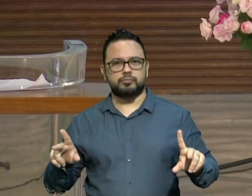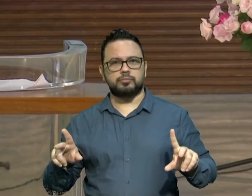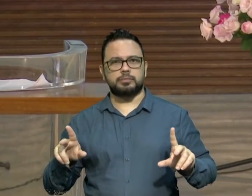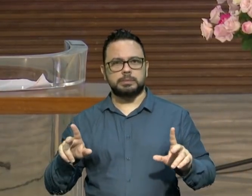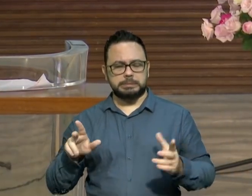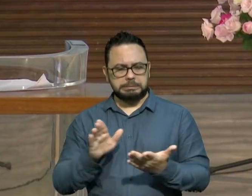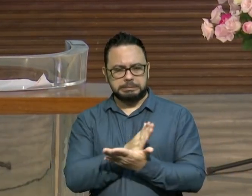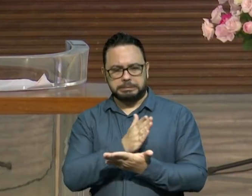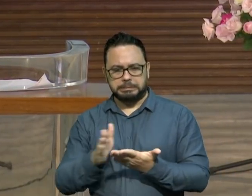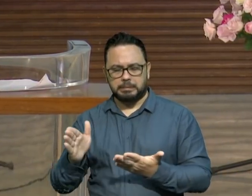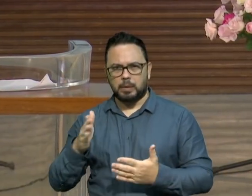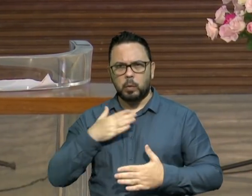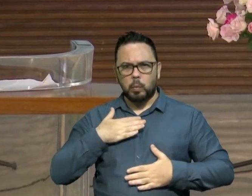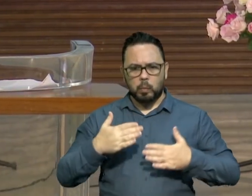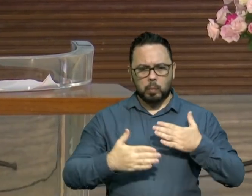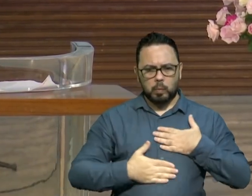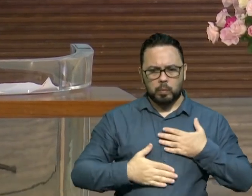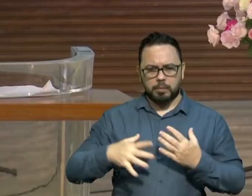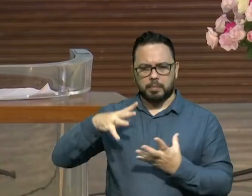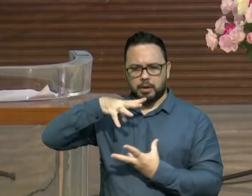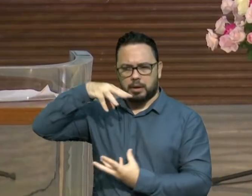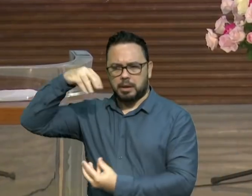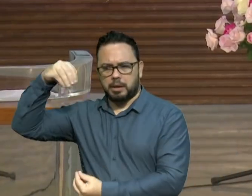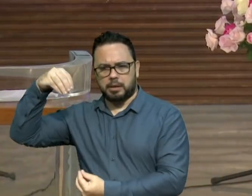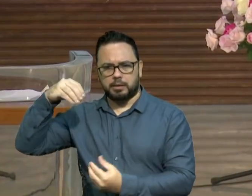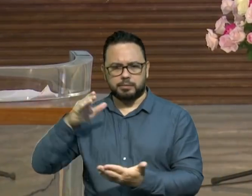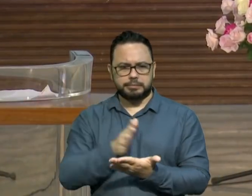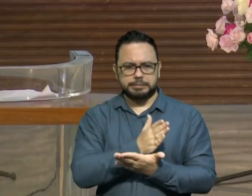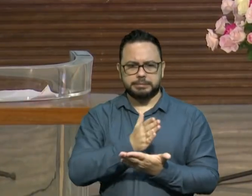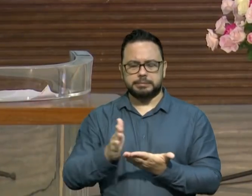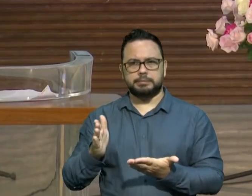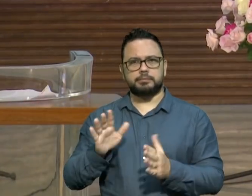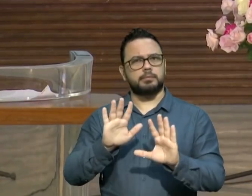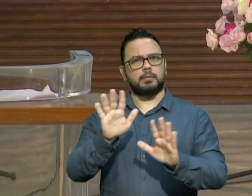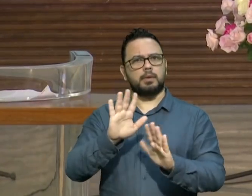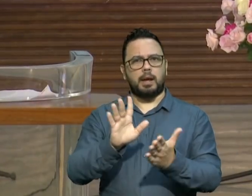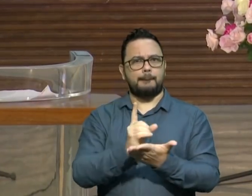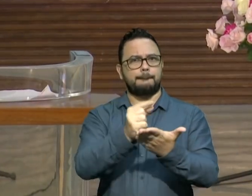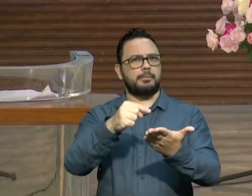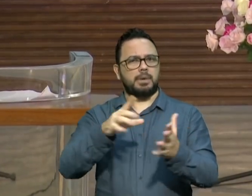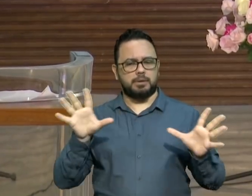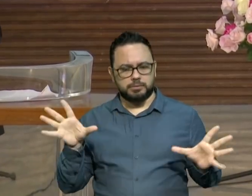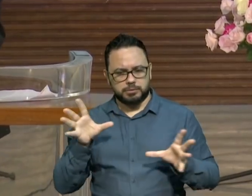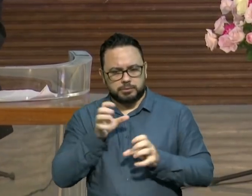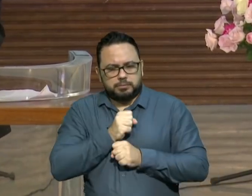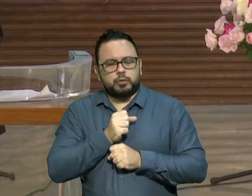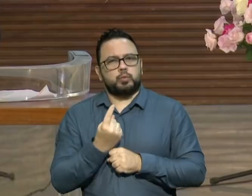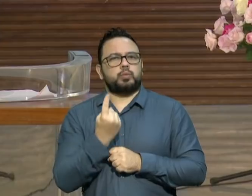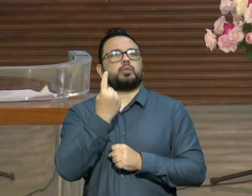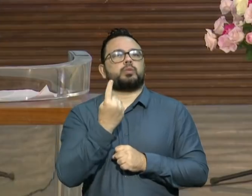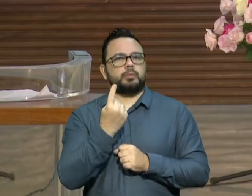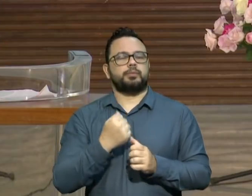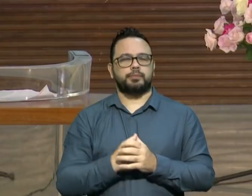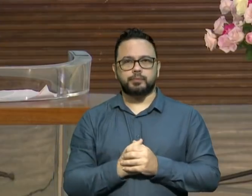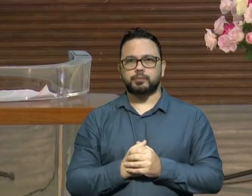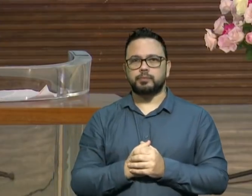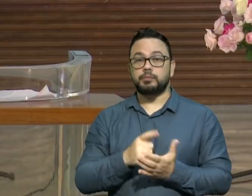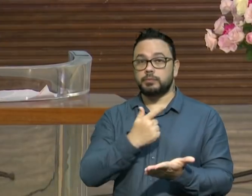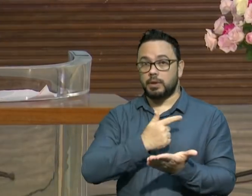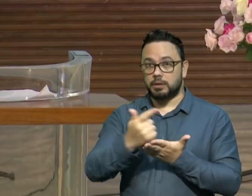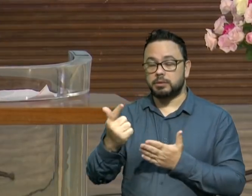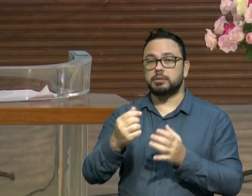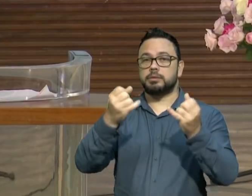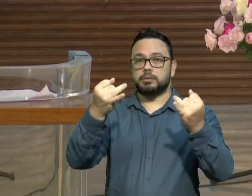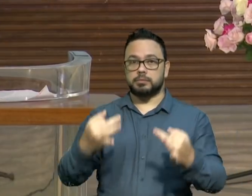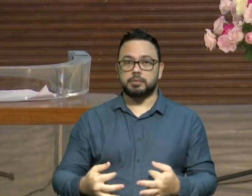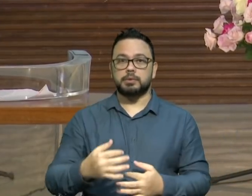e separadas podem se separar quando a Bíblia diz que o homem integral vamos lembrar Gênesis 27 o homem foi feito do